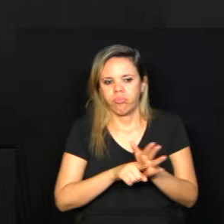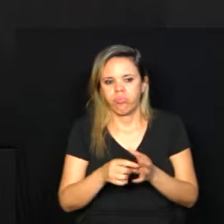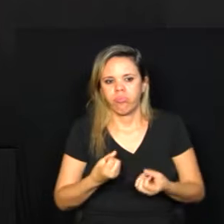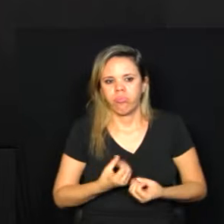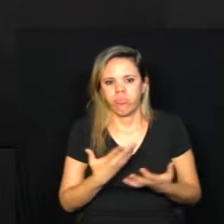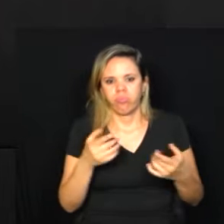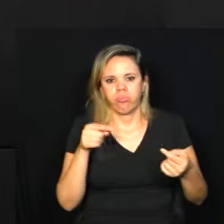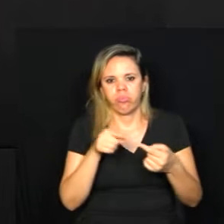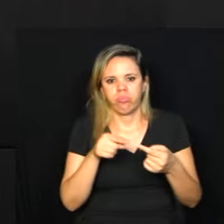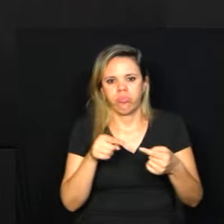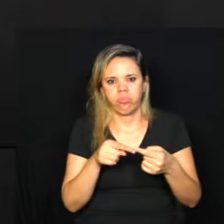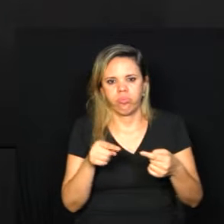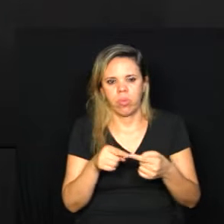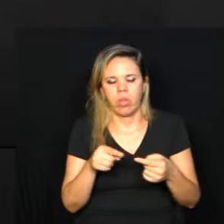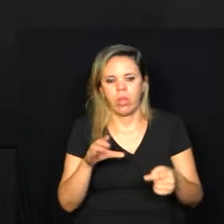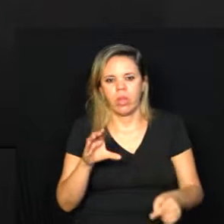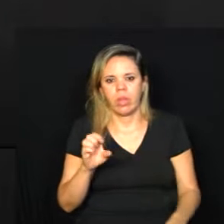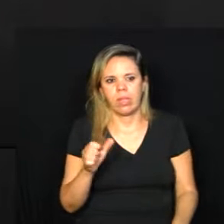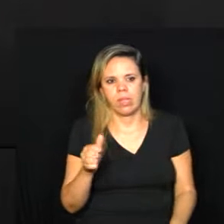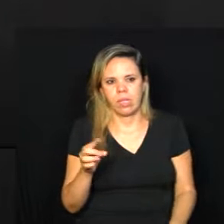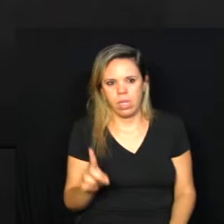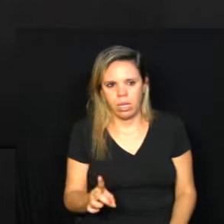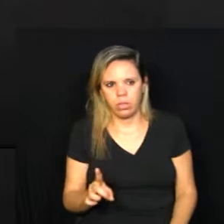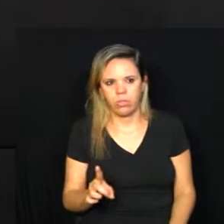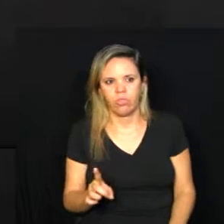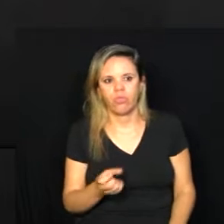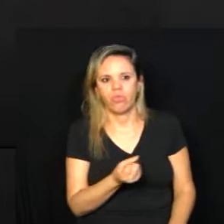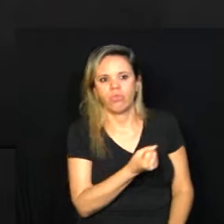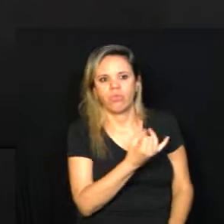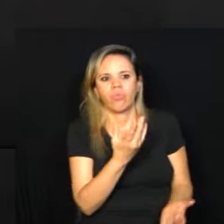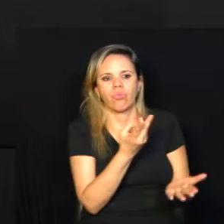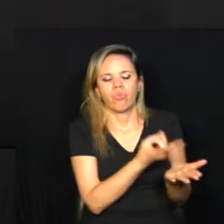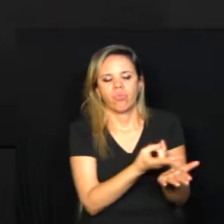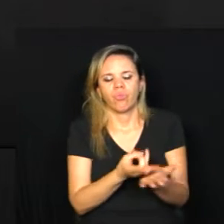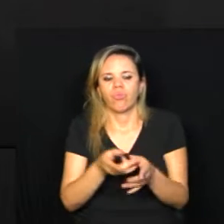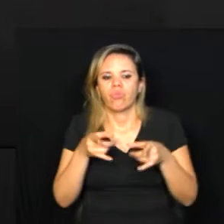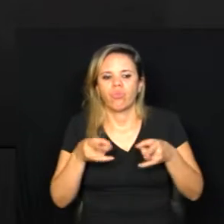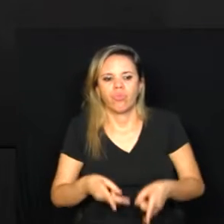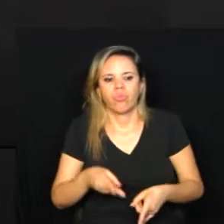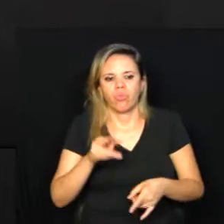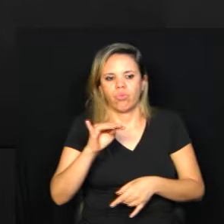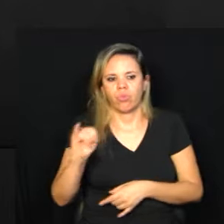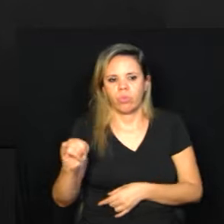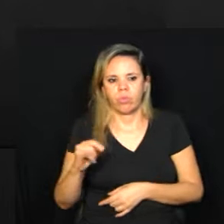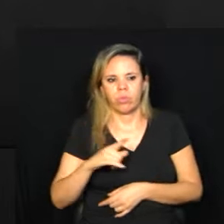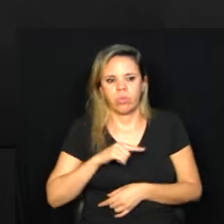os dados da Fundação SEAD, a taxa de ocupação dos leitos em UTI atingiu